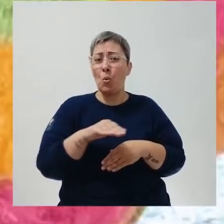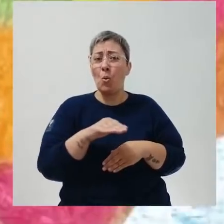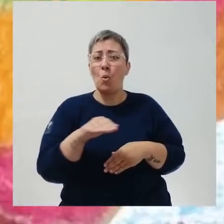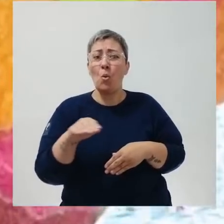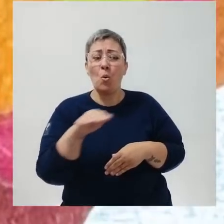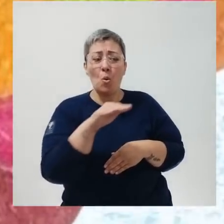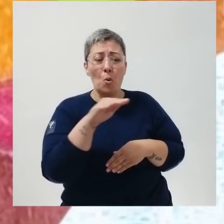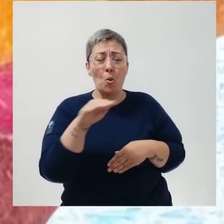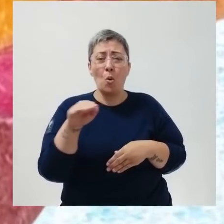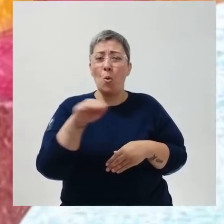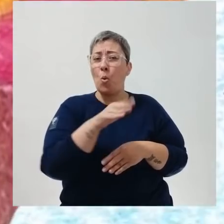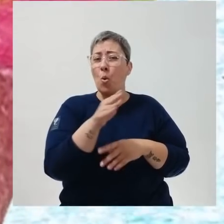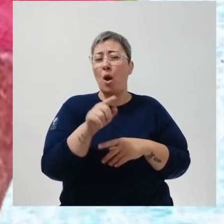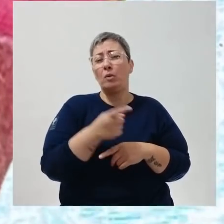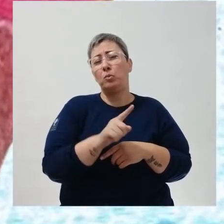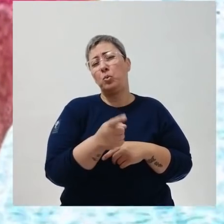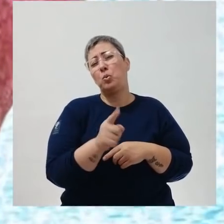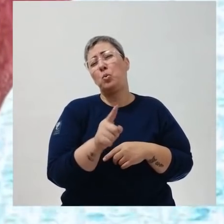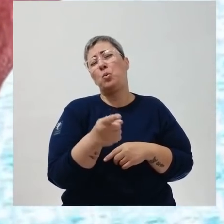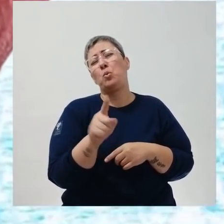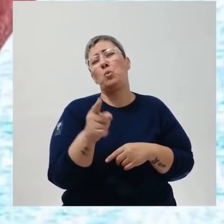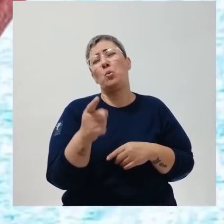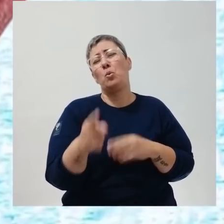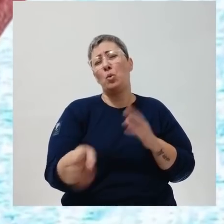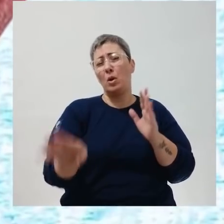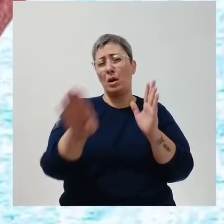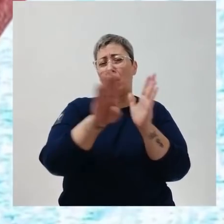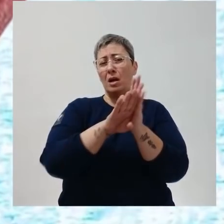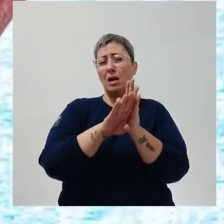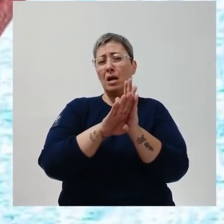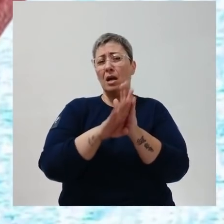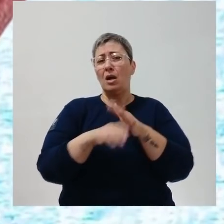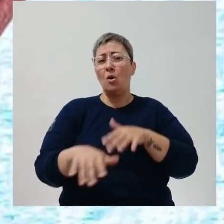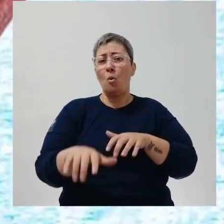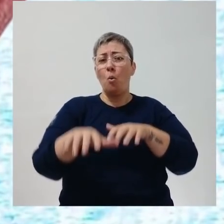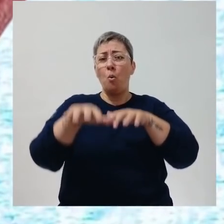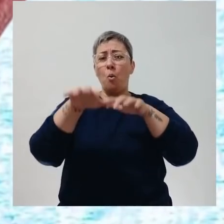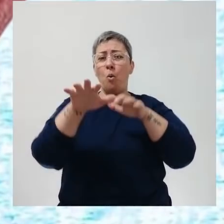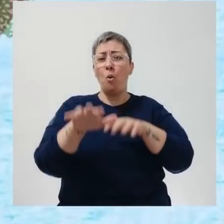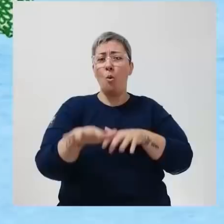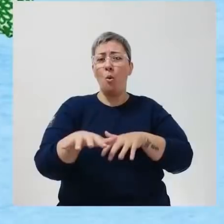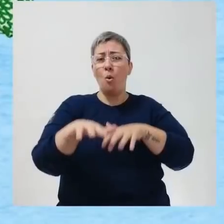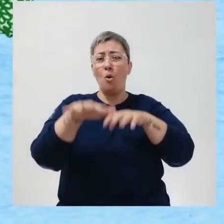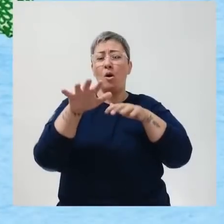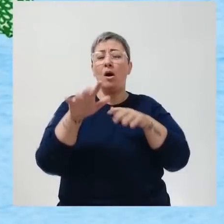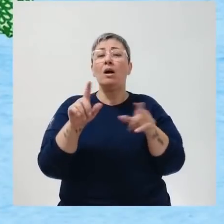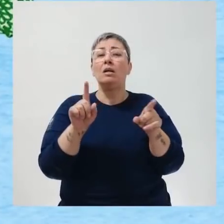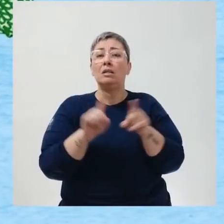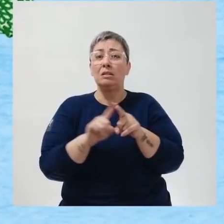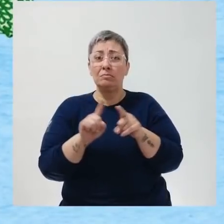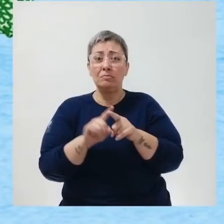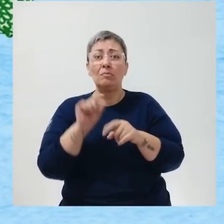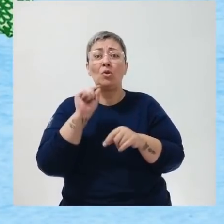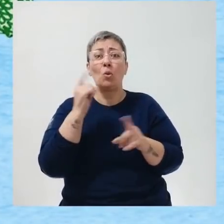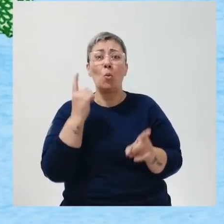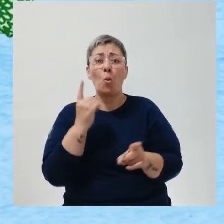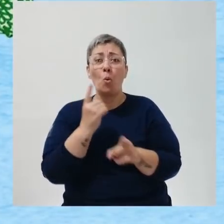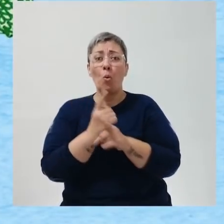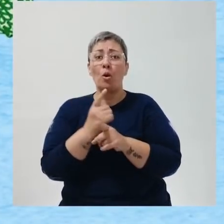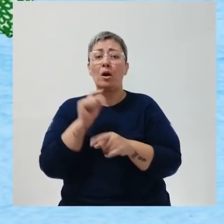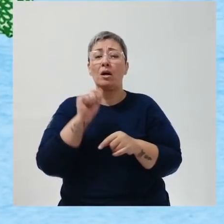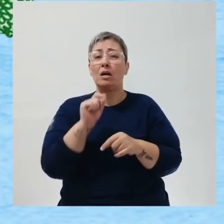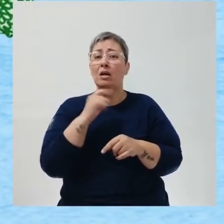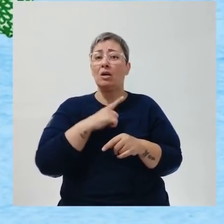e percorreu milhares de quilômetros até chegar no Pantanal. Lá, ele encontrou